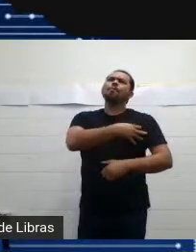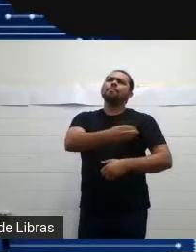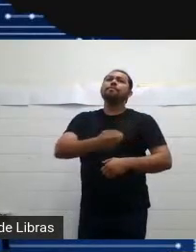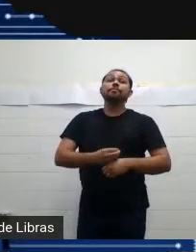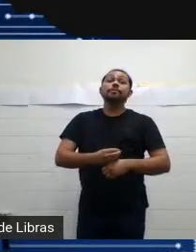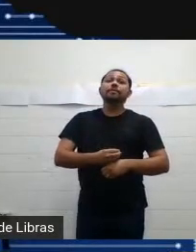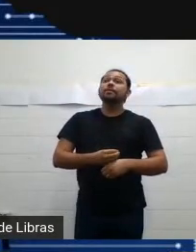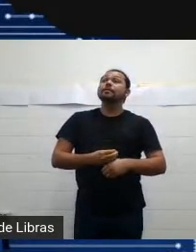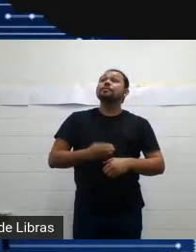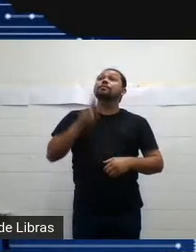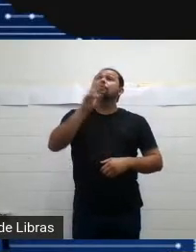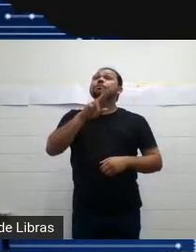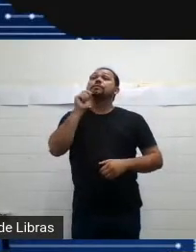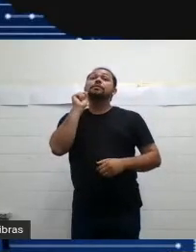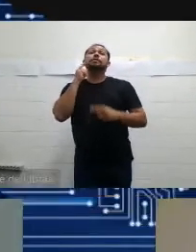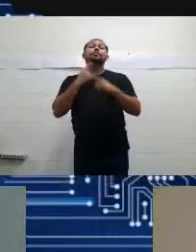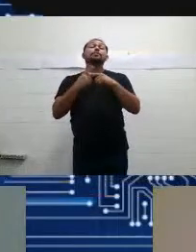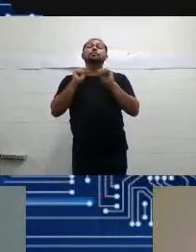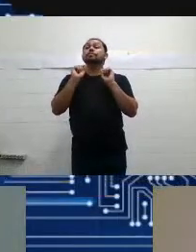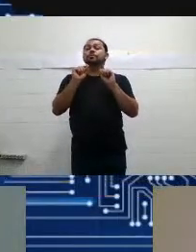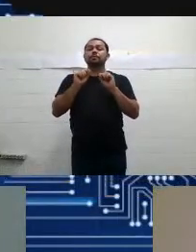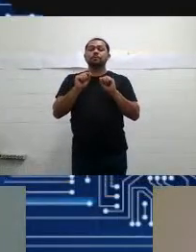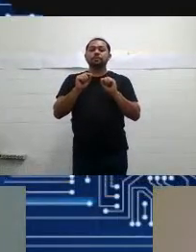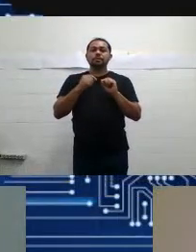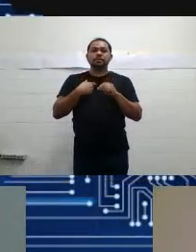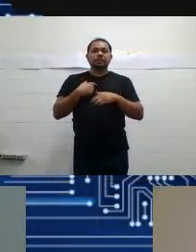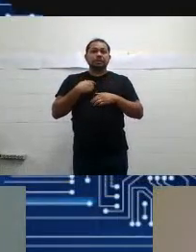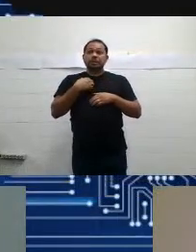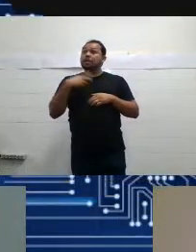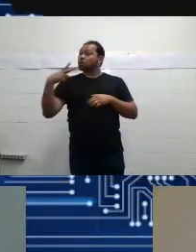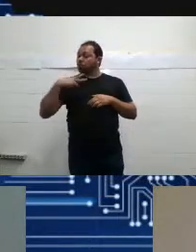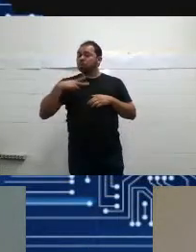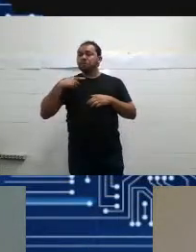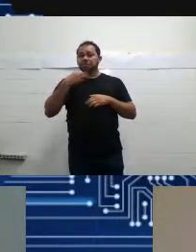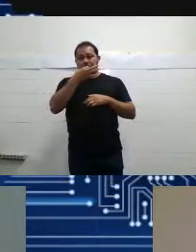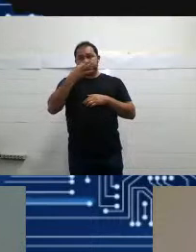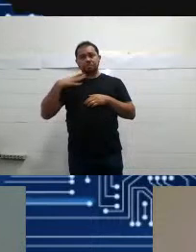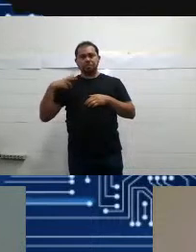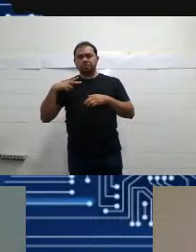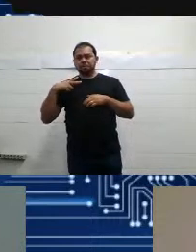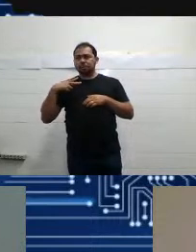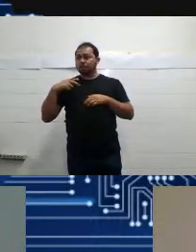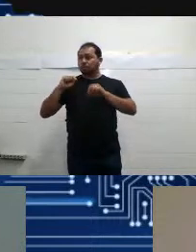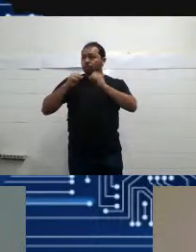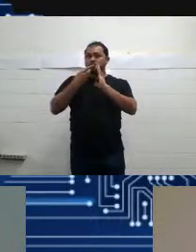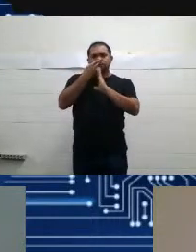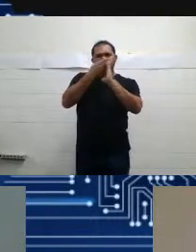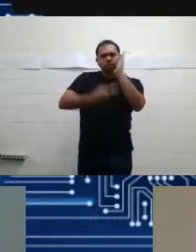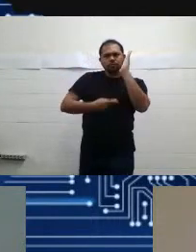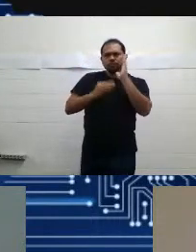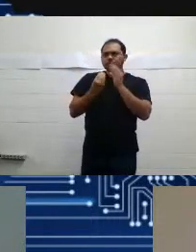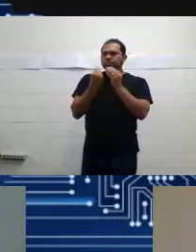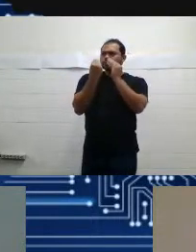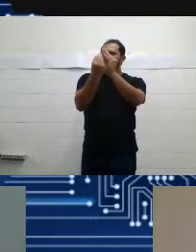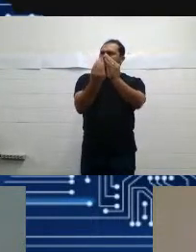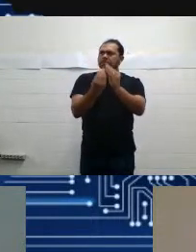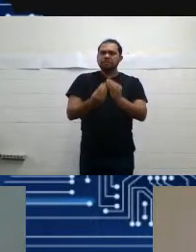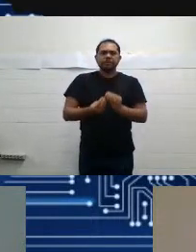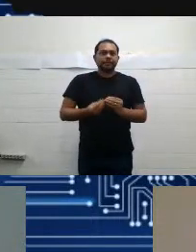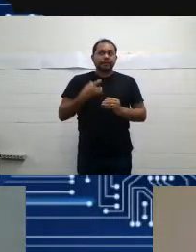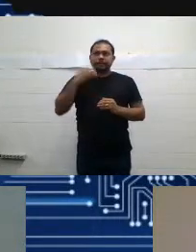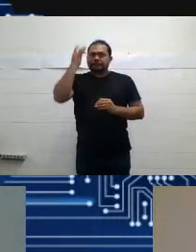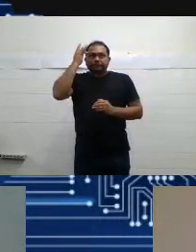esse processo que a gente não contava. Eu, particularmente, quando escrevi o pré-projeto para apresentar, eu